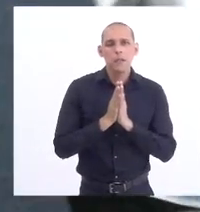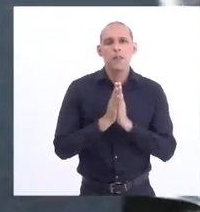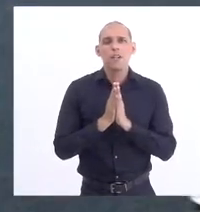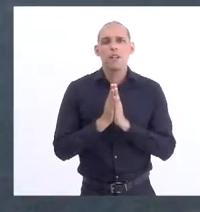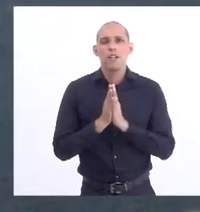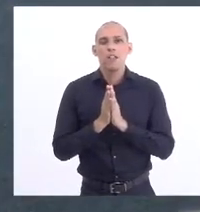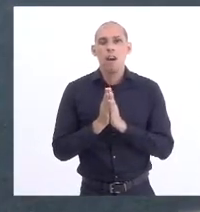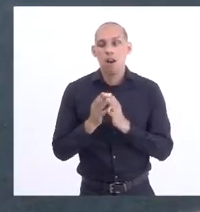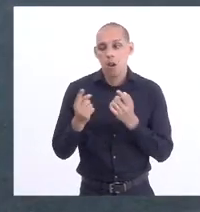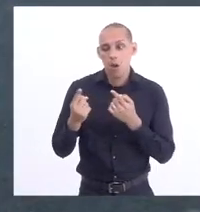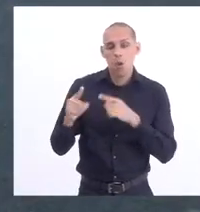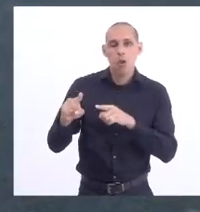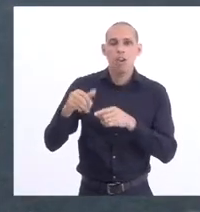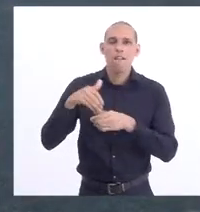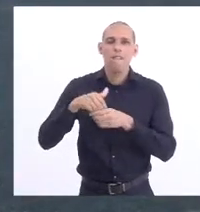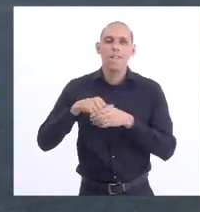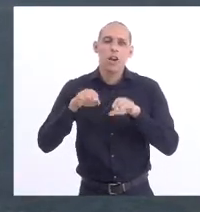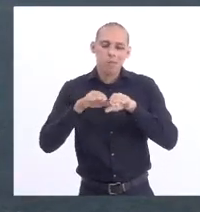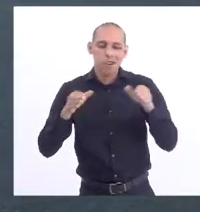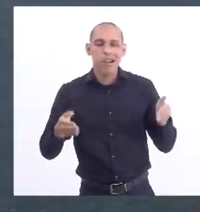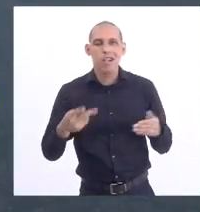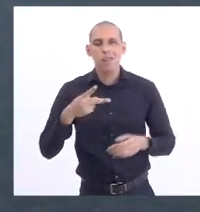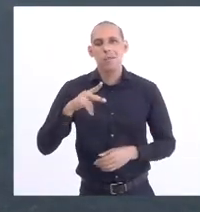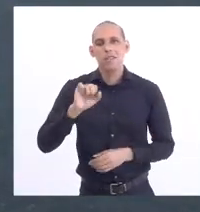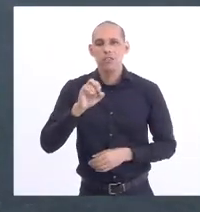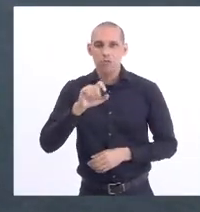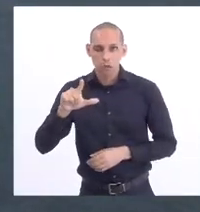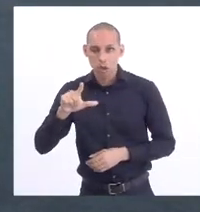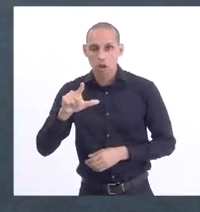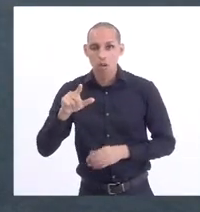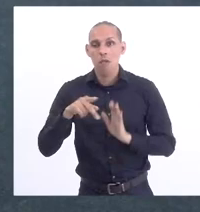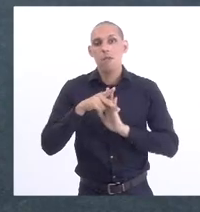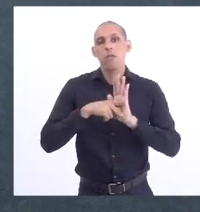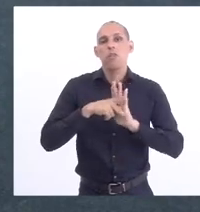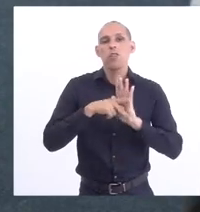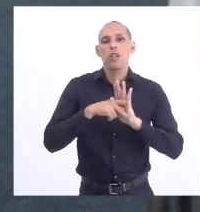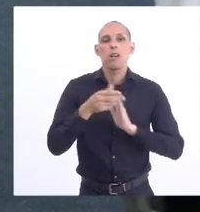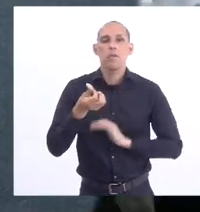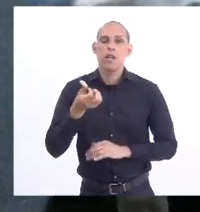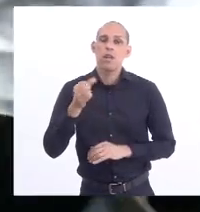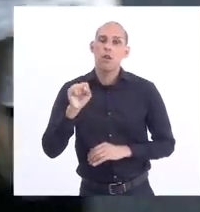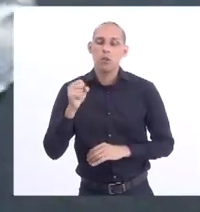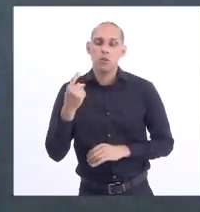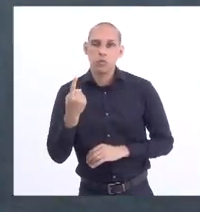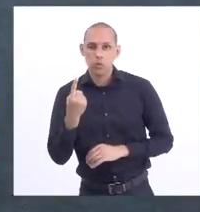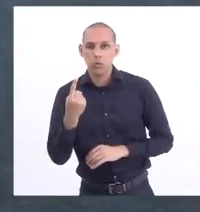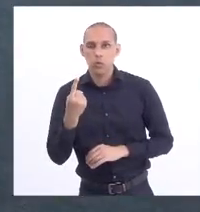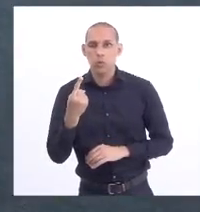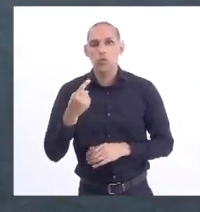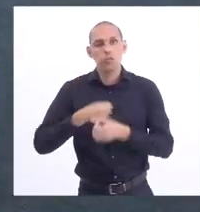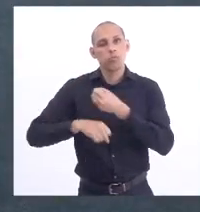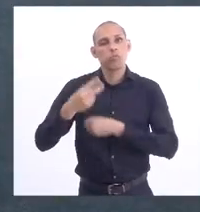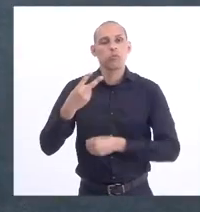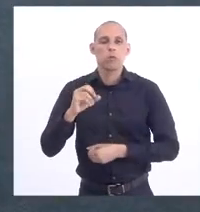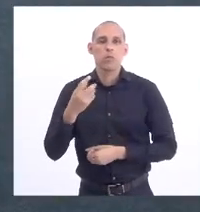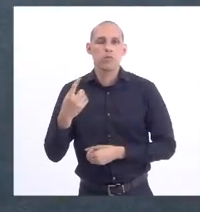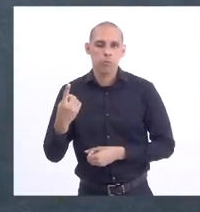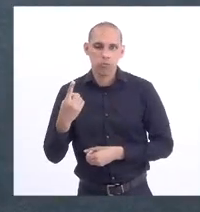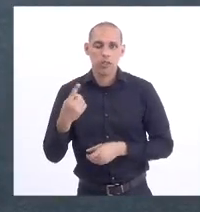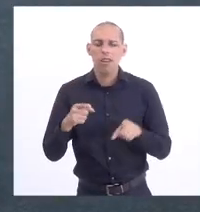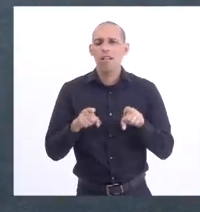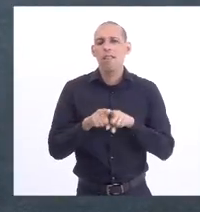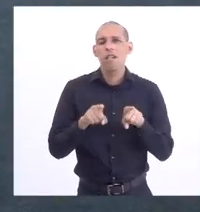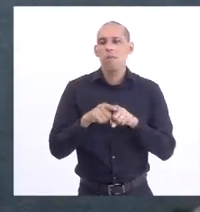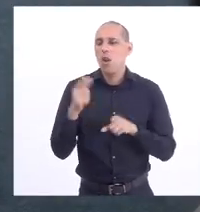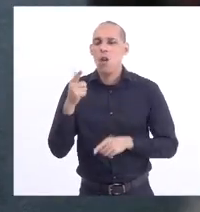voto contrário da bancada do PSOL no projeto de resolução 681 de 2021 e no outro projeto